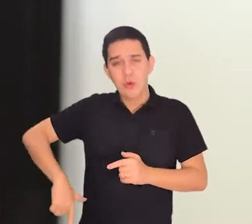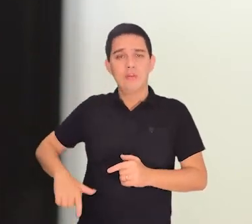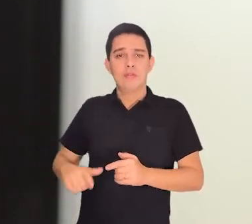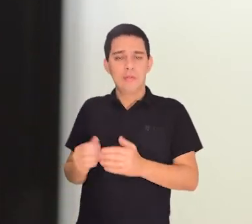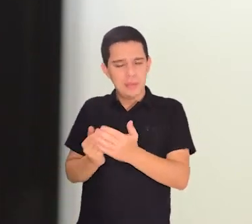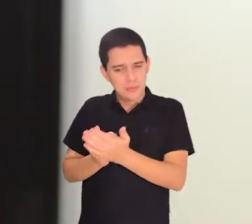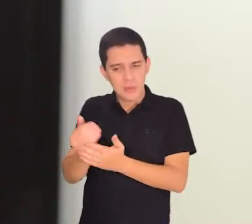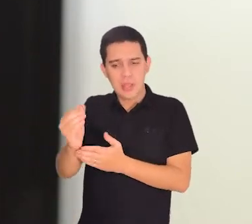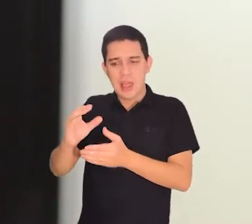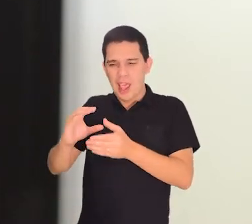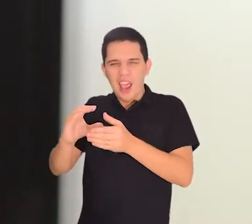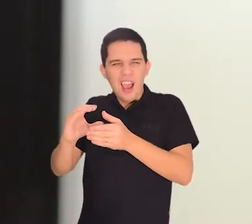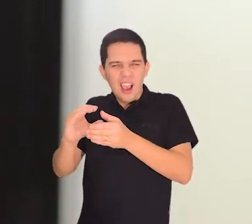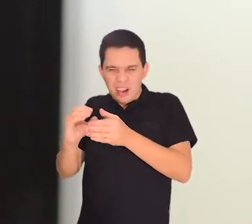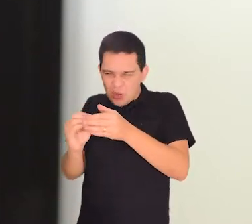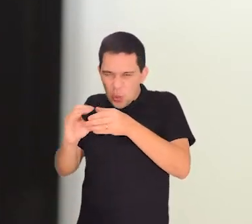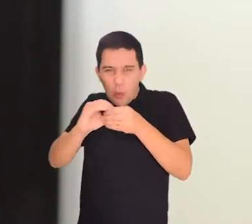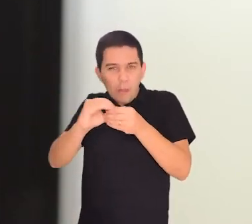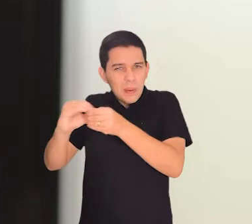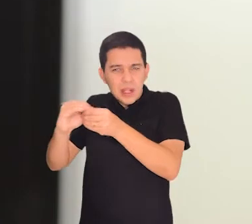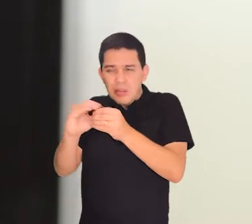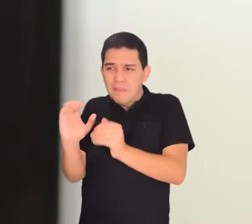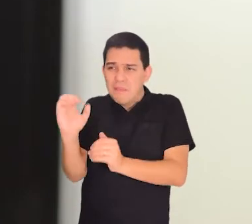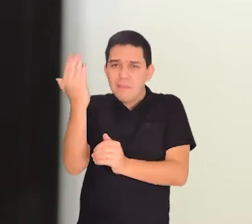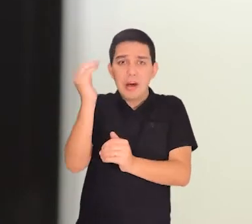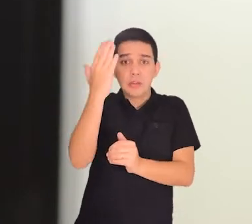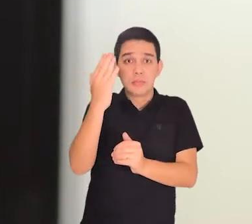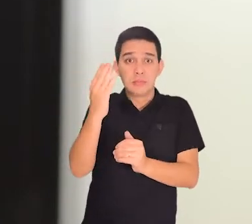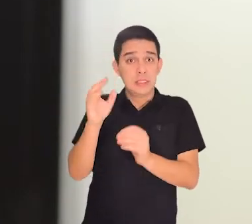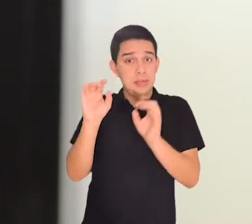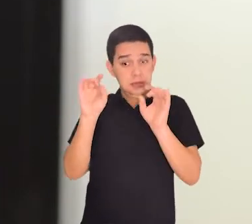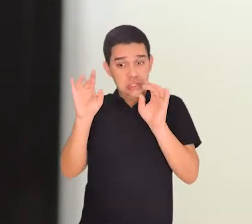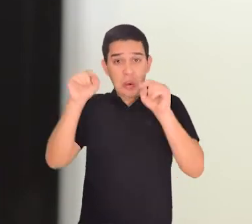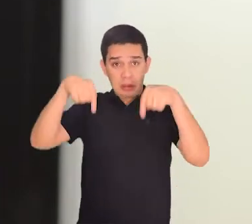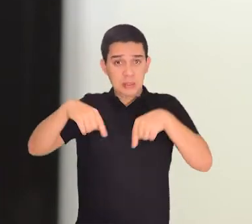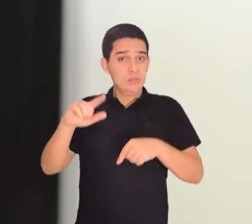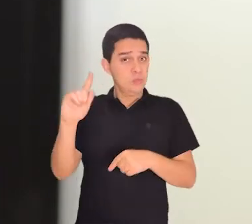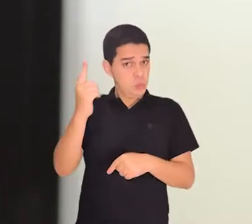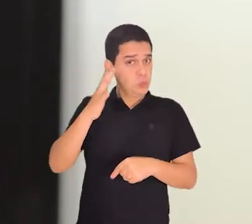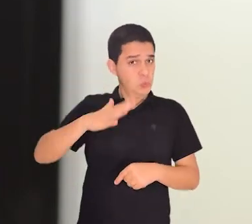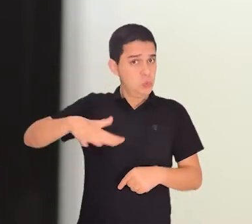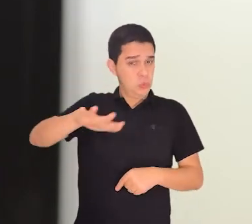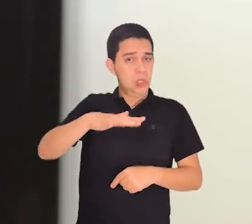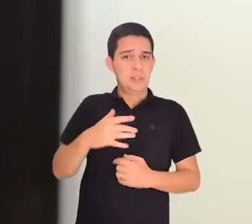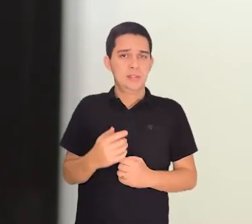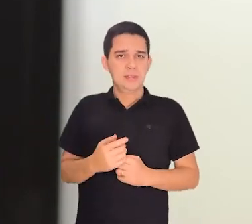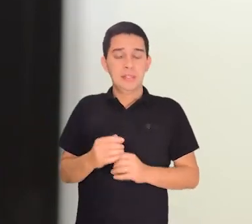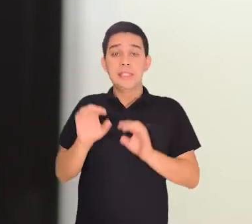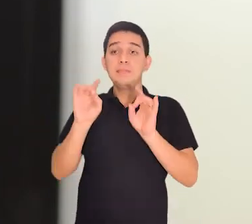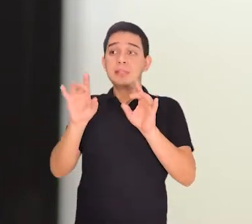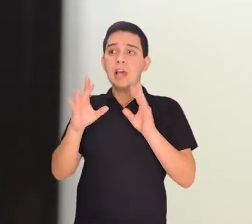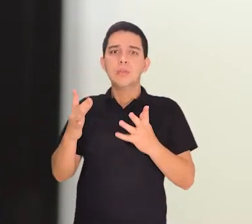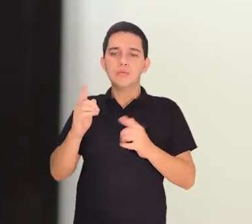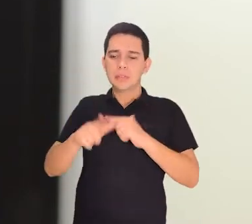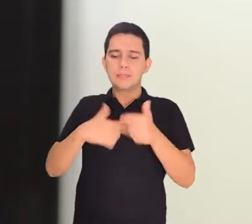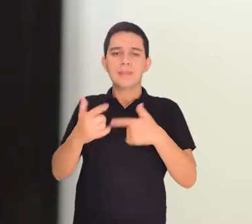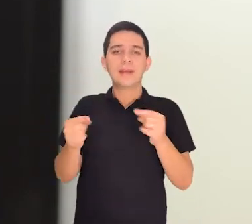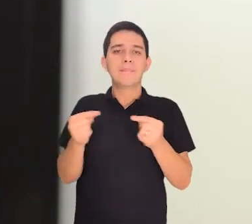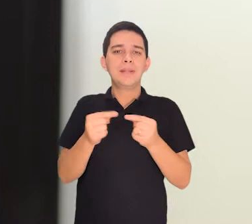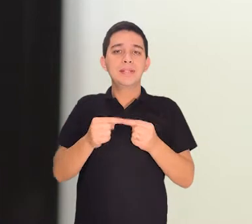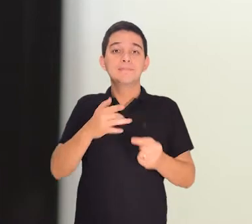de trabalho, no cenário goiano, sobretudo na área da saúde. Então, o nosso